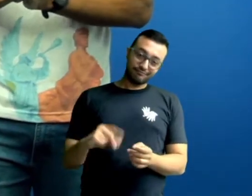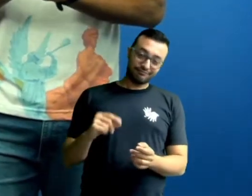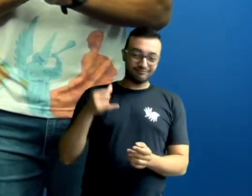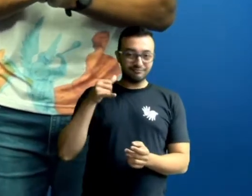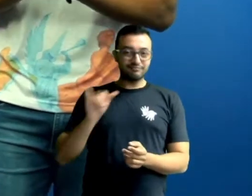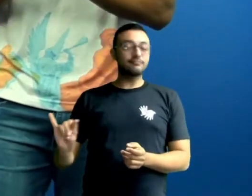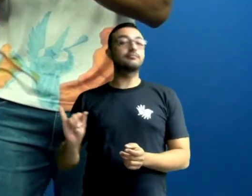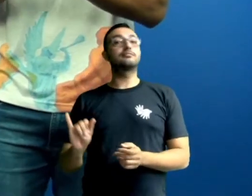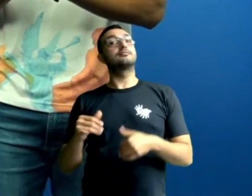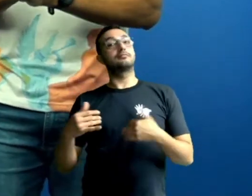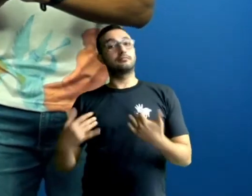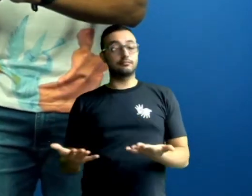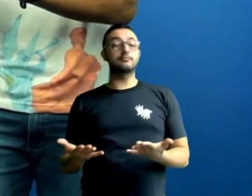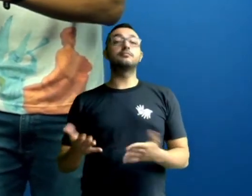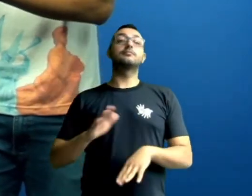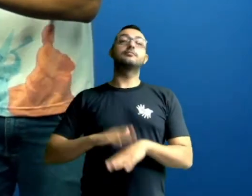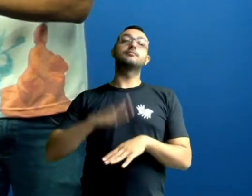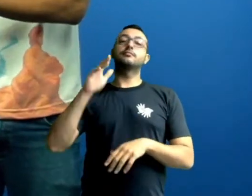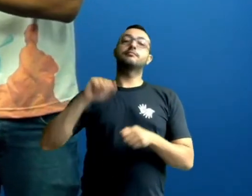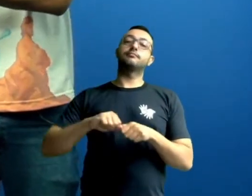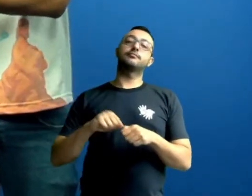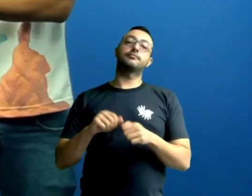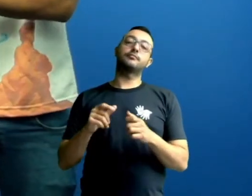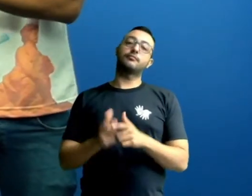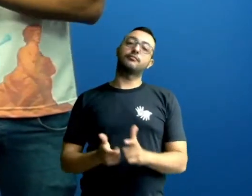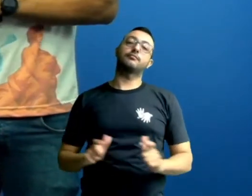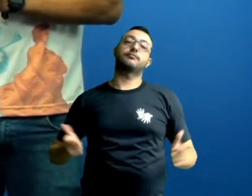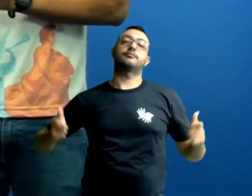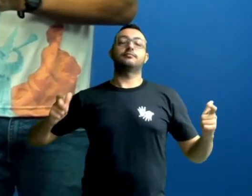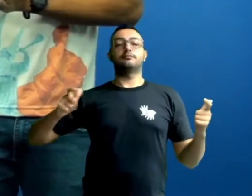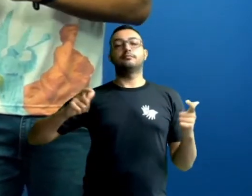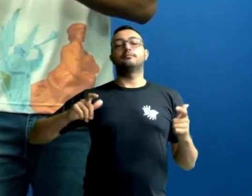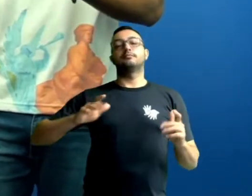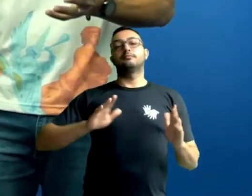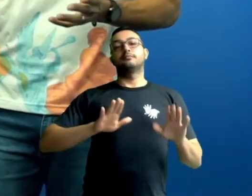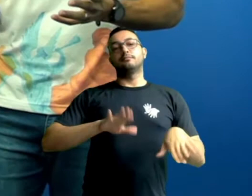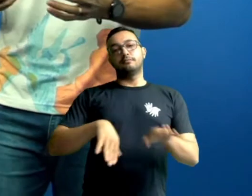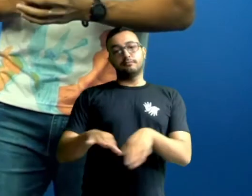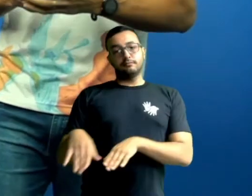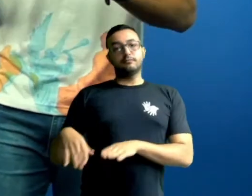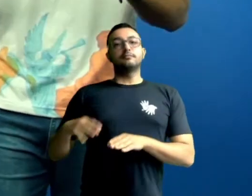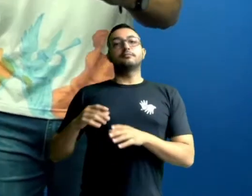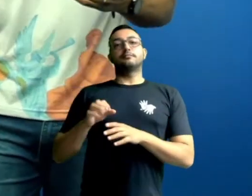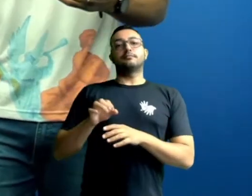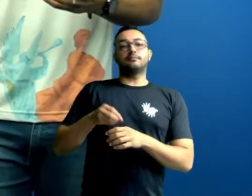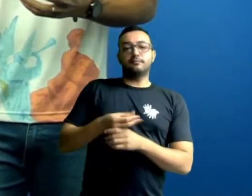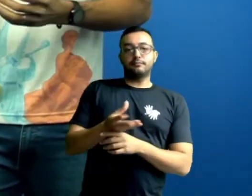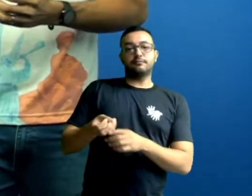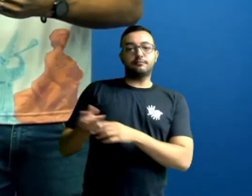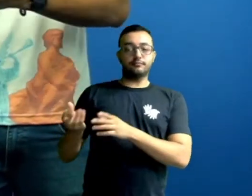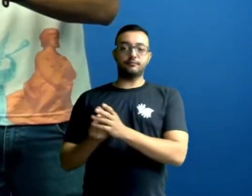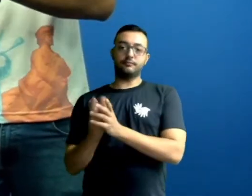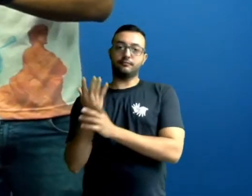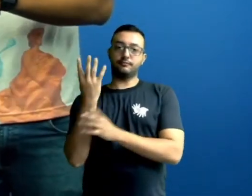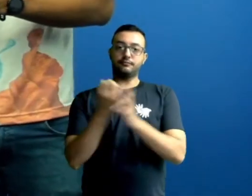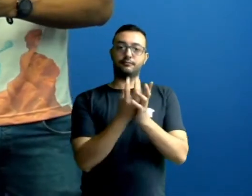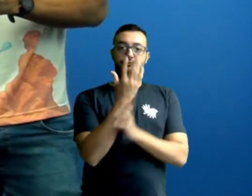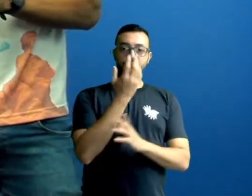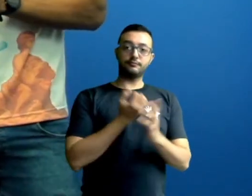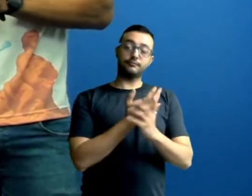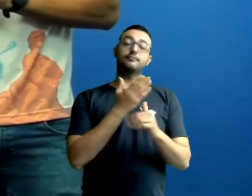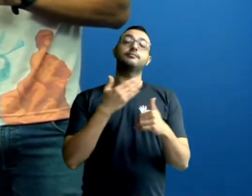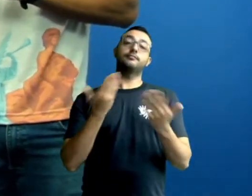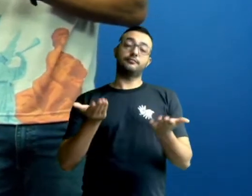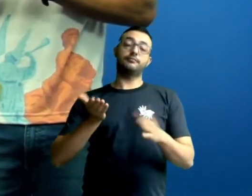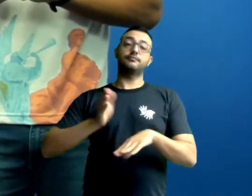com isso aumente a produtividade daquela determinada planta, daquela plantação, tá certo? E que lá na ponta